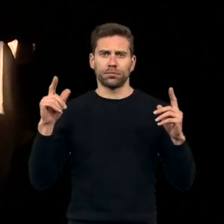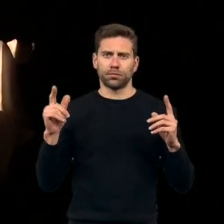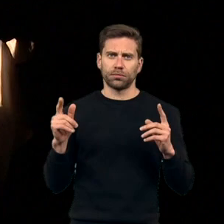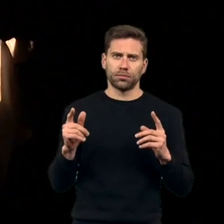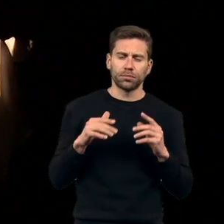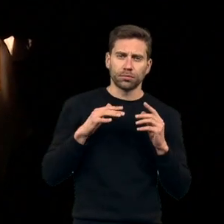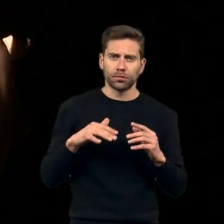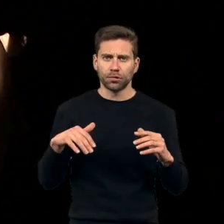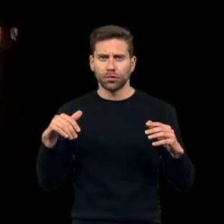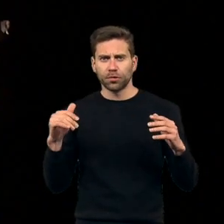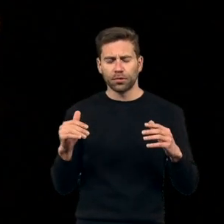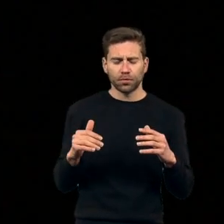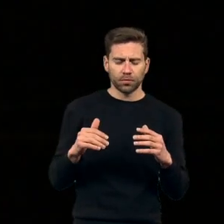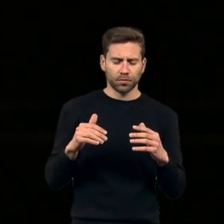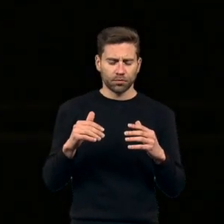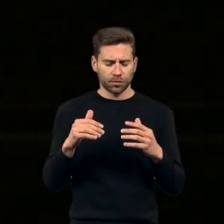o volante dentro de mim